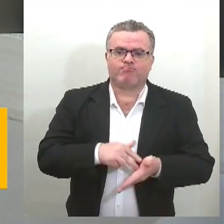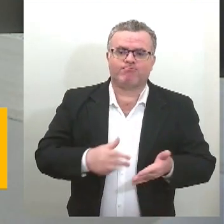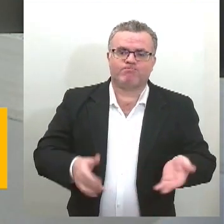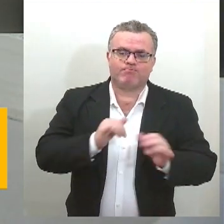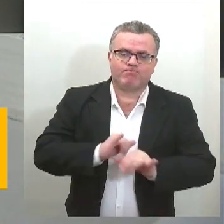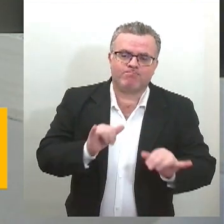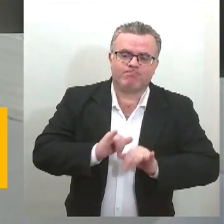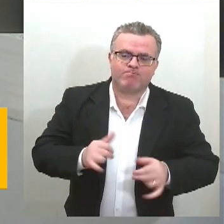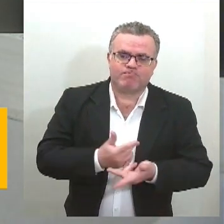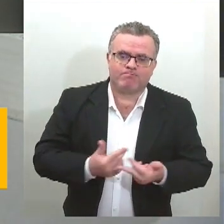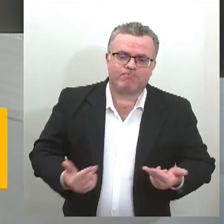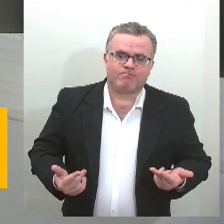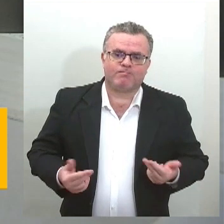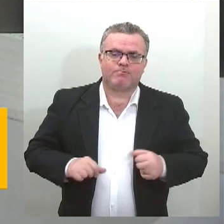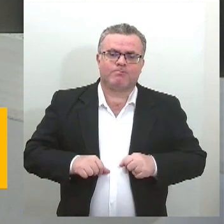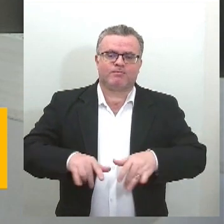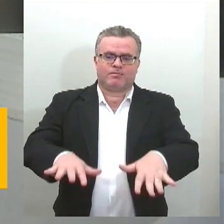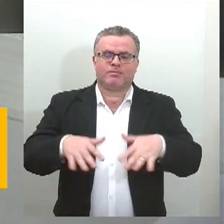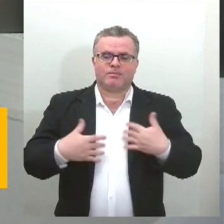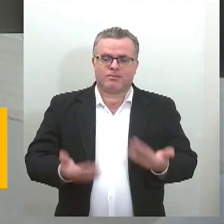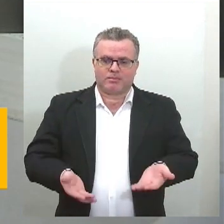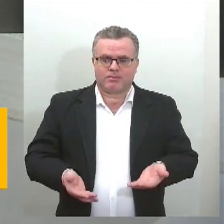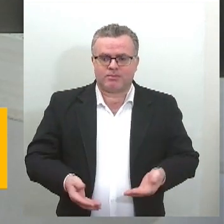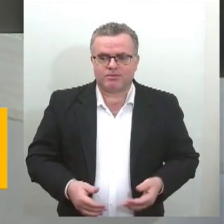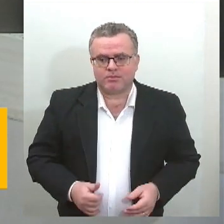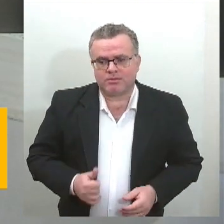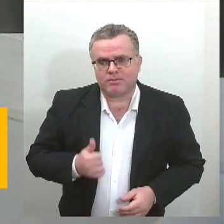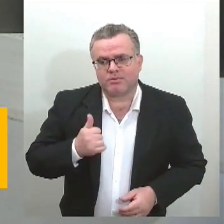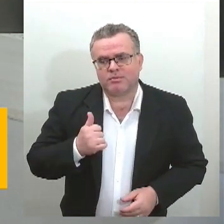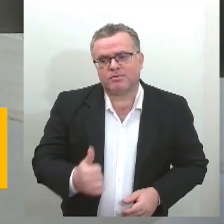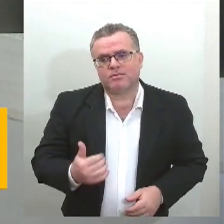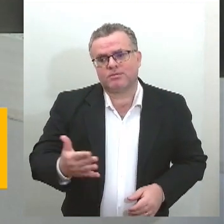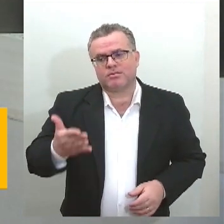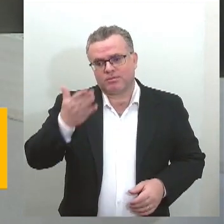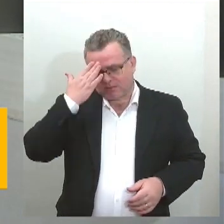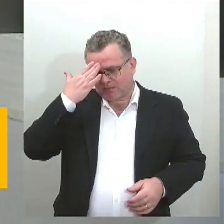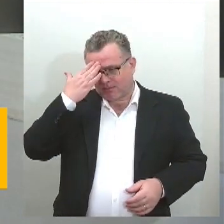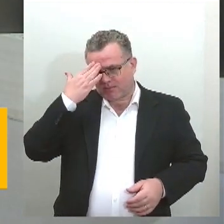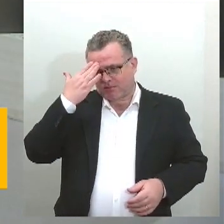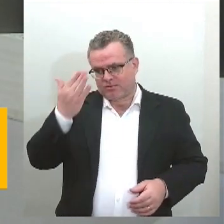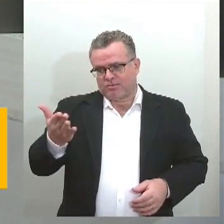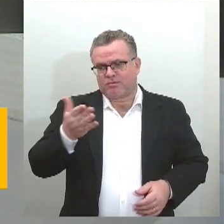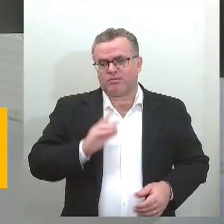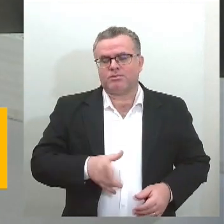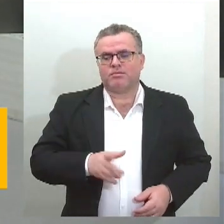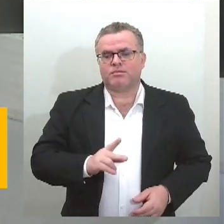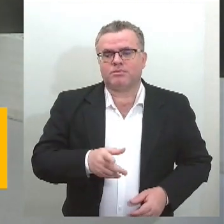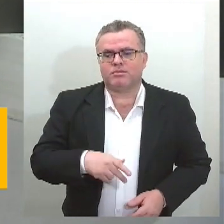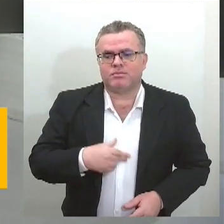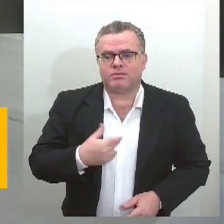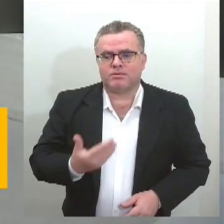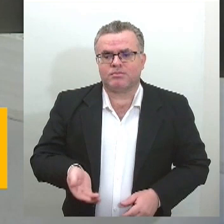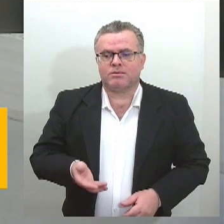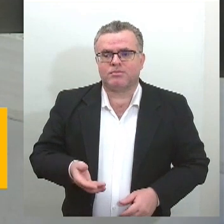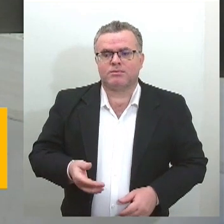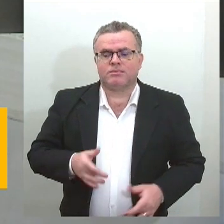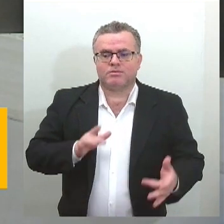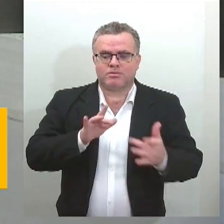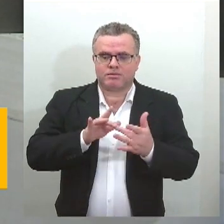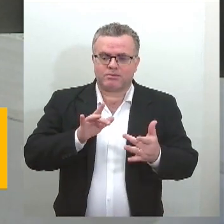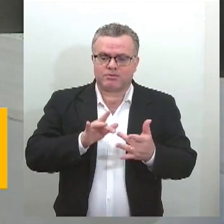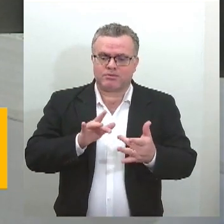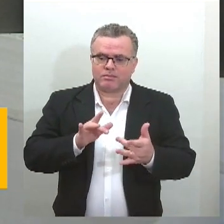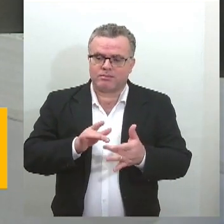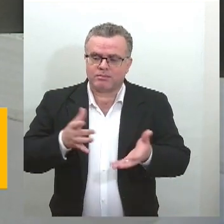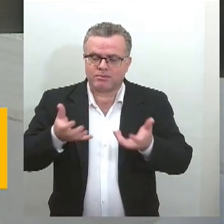divulgação das suas ações. Agradeço também, né? Quero deixar aqui os nossos contatos para quem vai assistir a